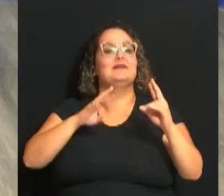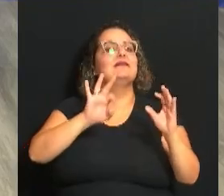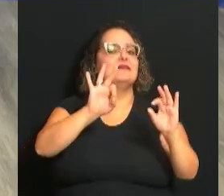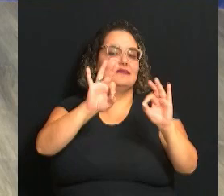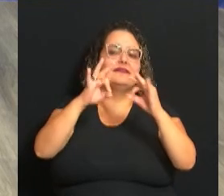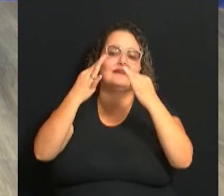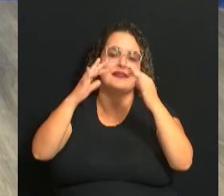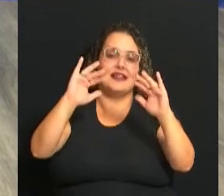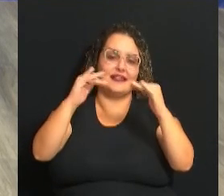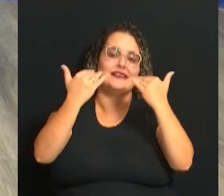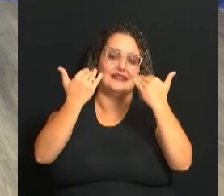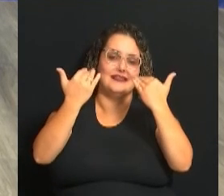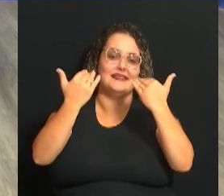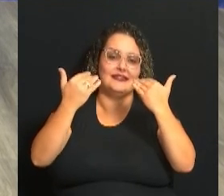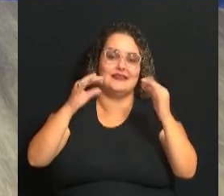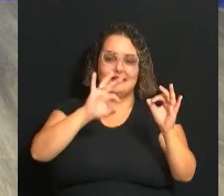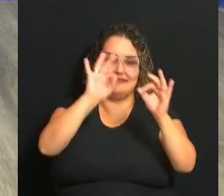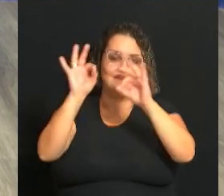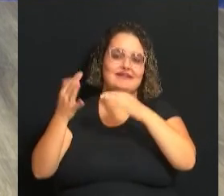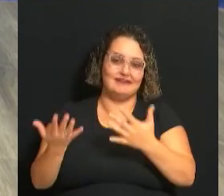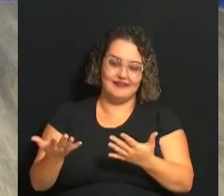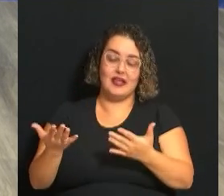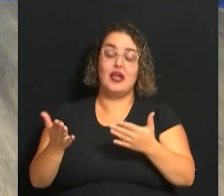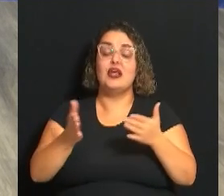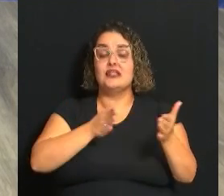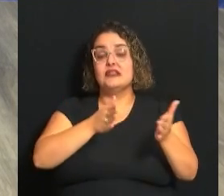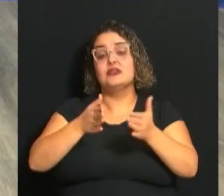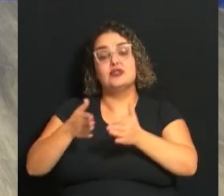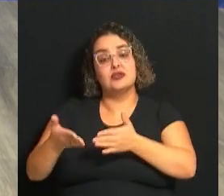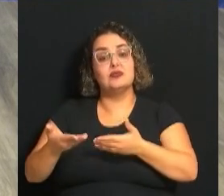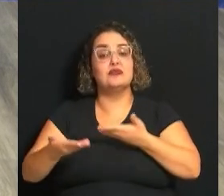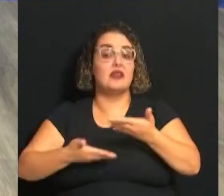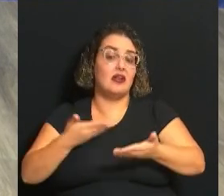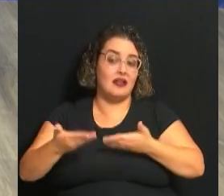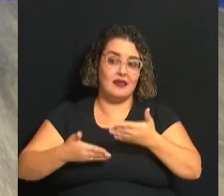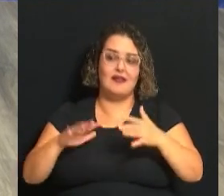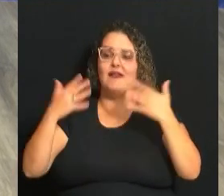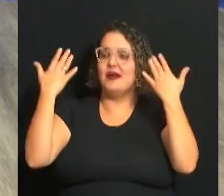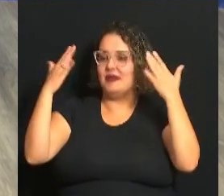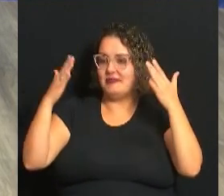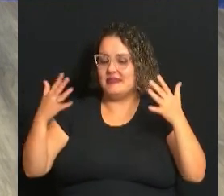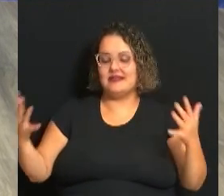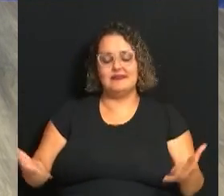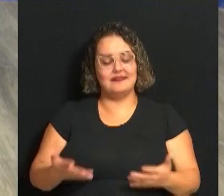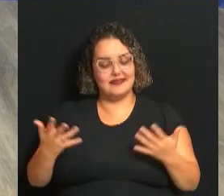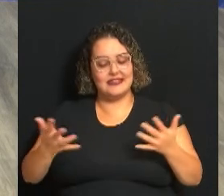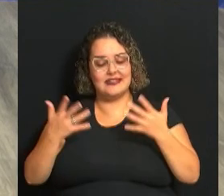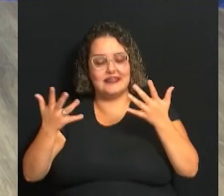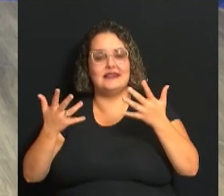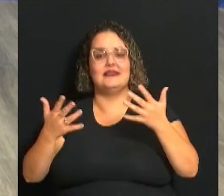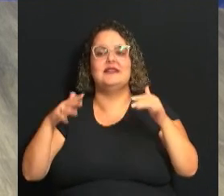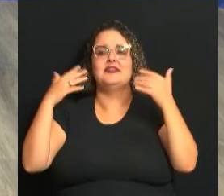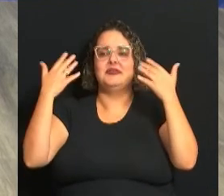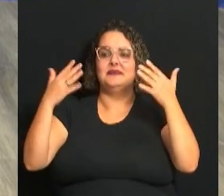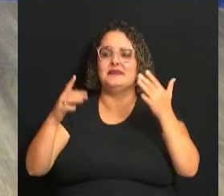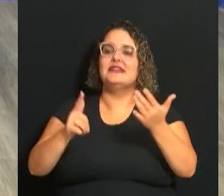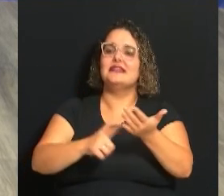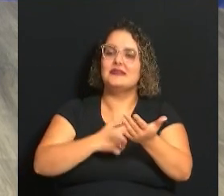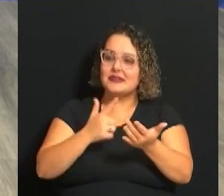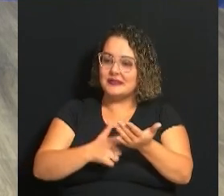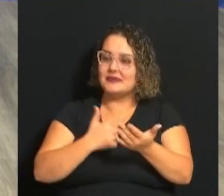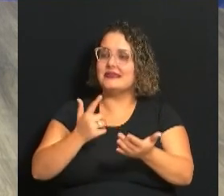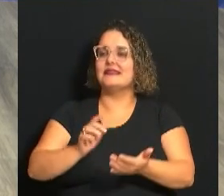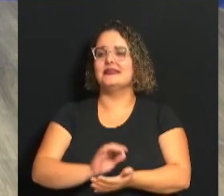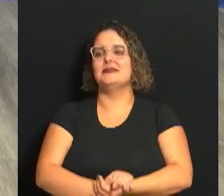gente nesse momento e passando por algum tipo de tratamento. Parabéns pela iniciativa, parabéns pelo livro, viu?